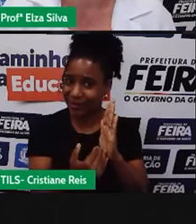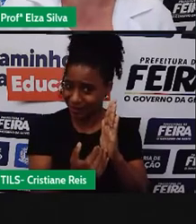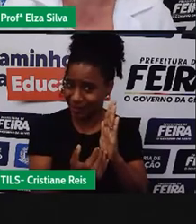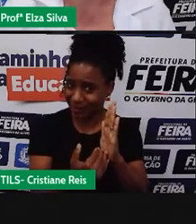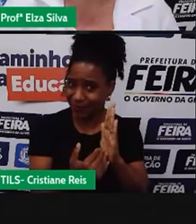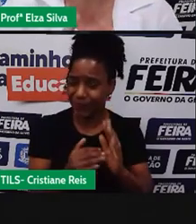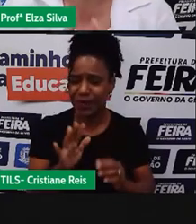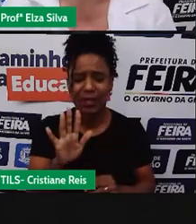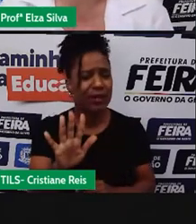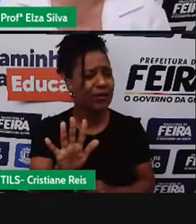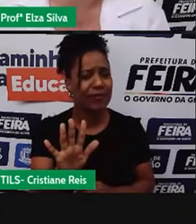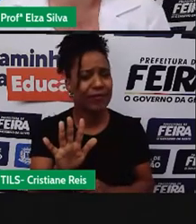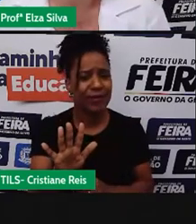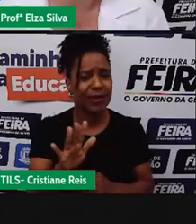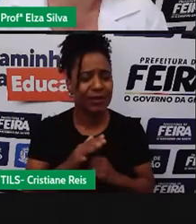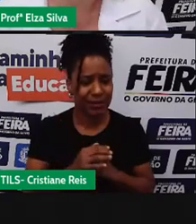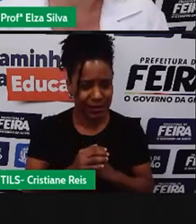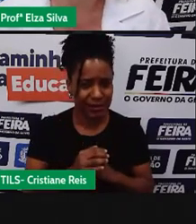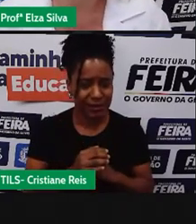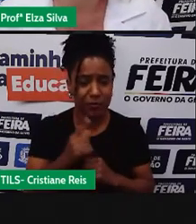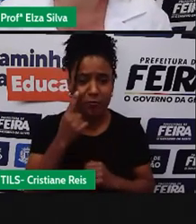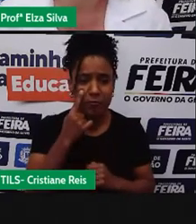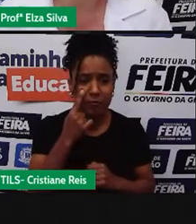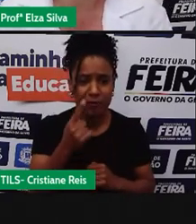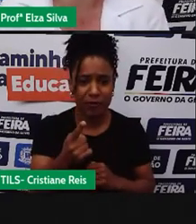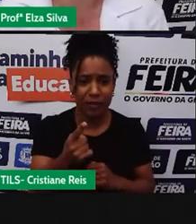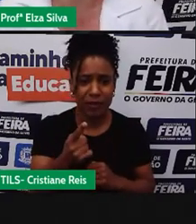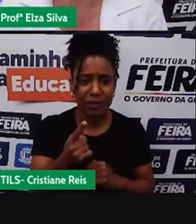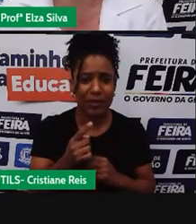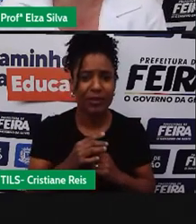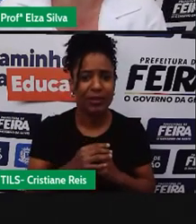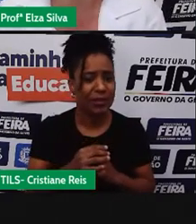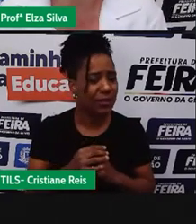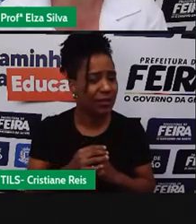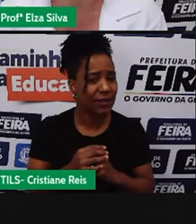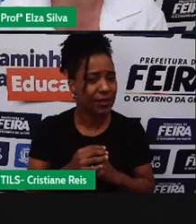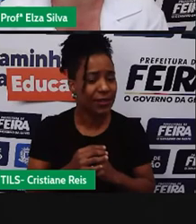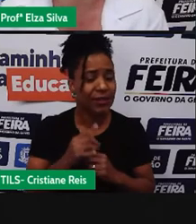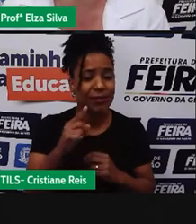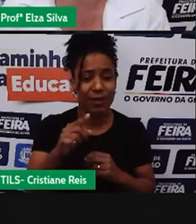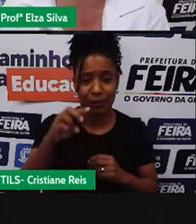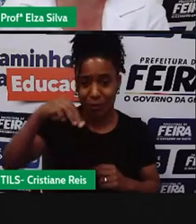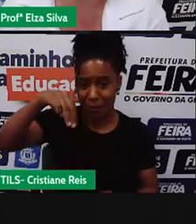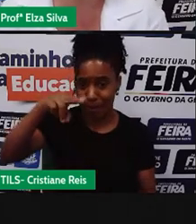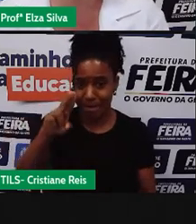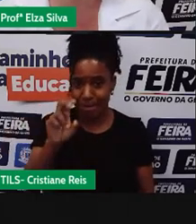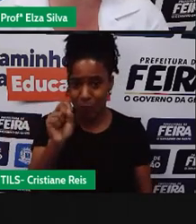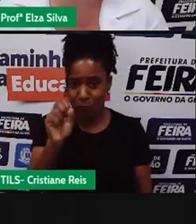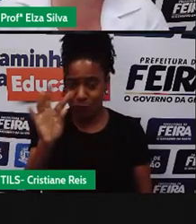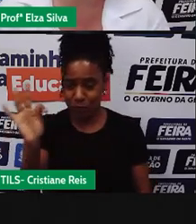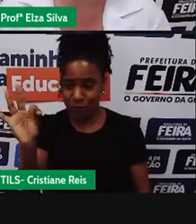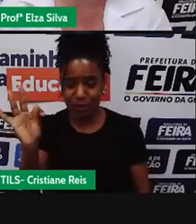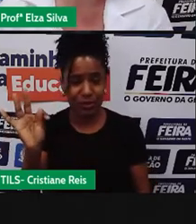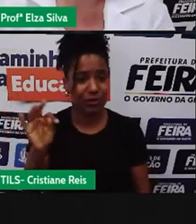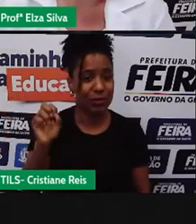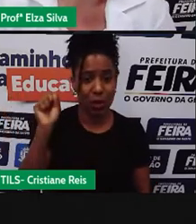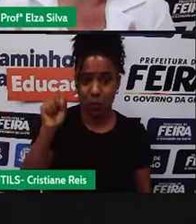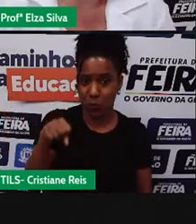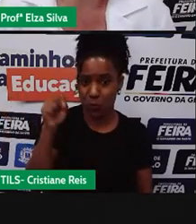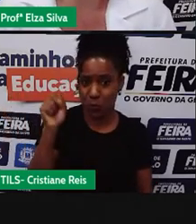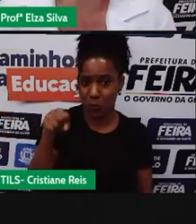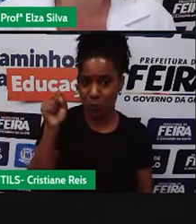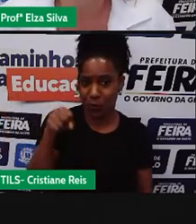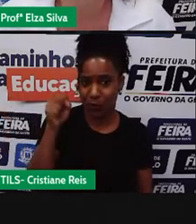Observem que quando eu construo uma frase com o modal must na forma afirmativa, quando eu